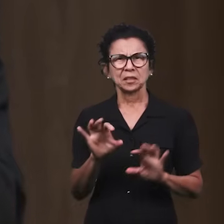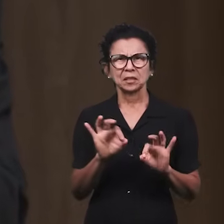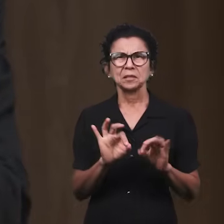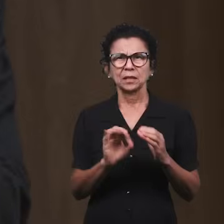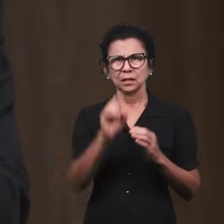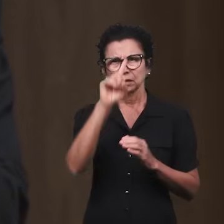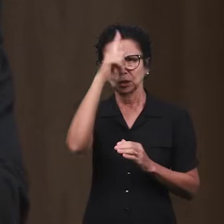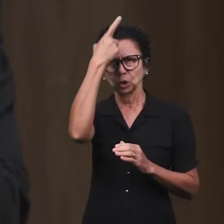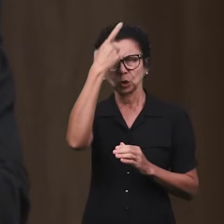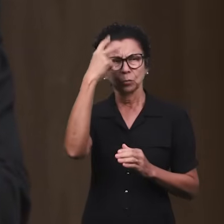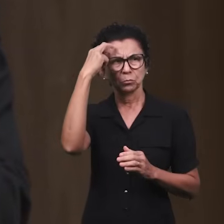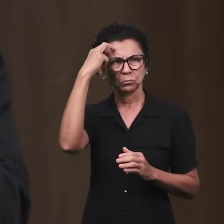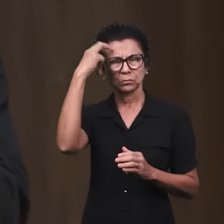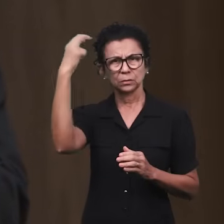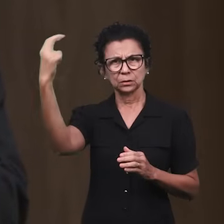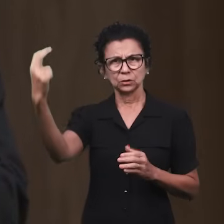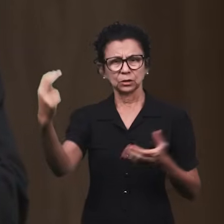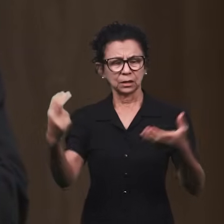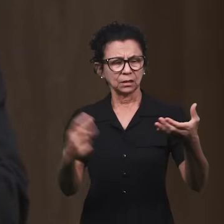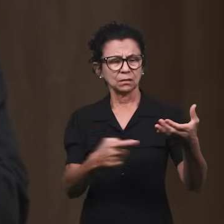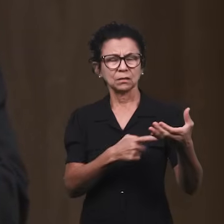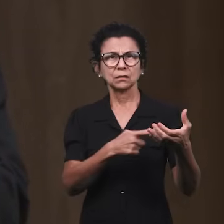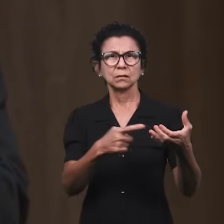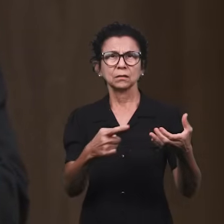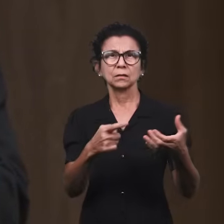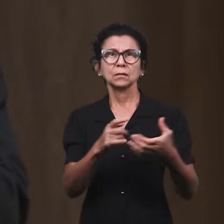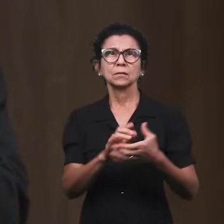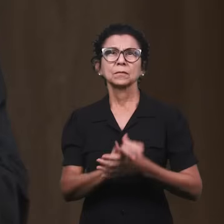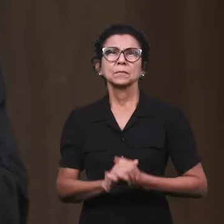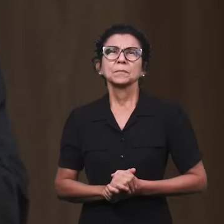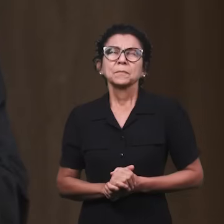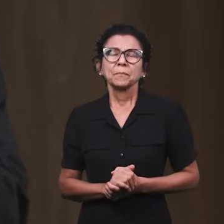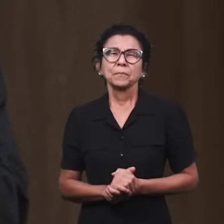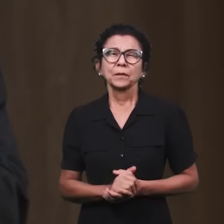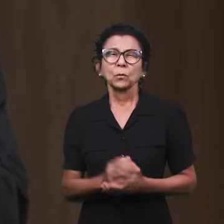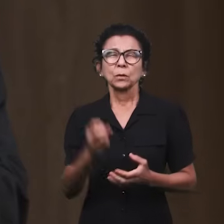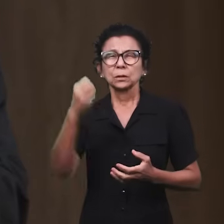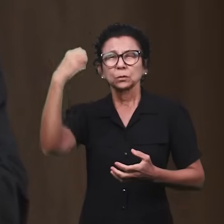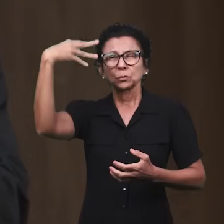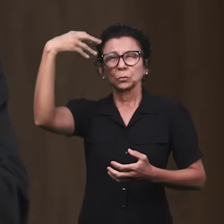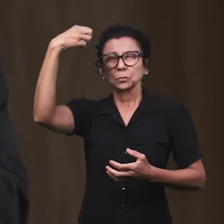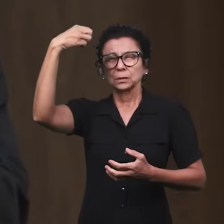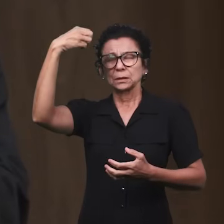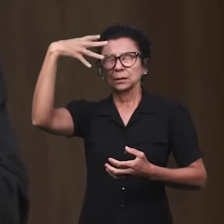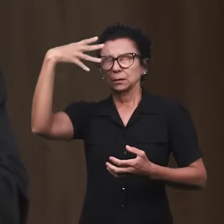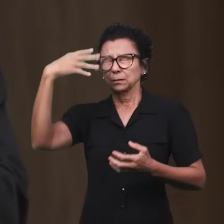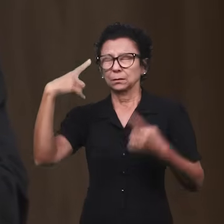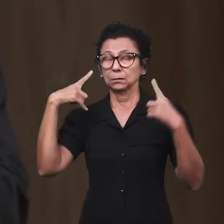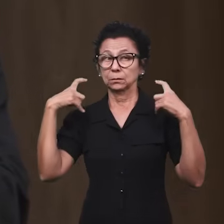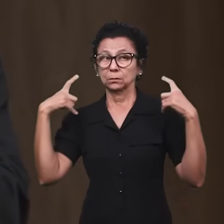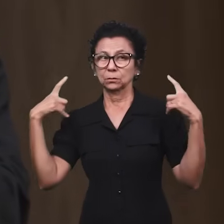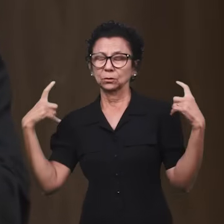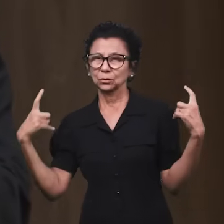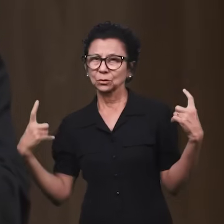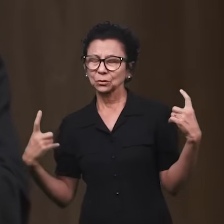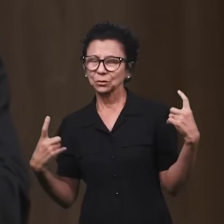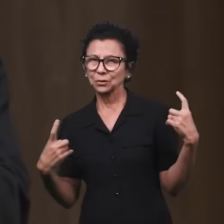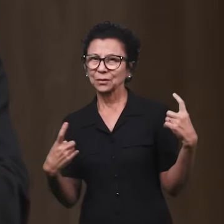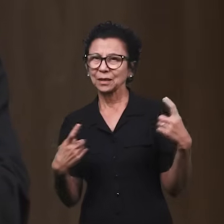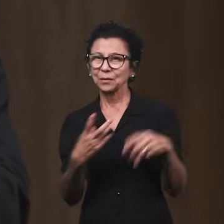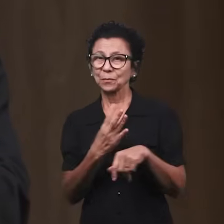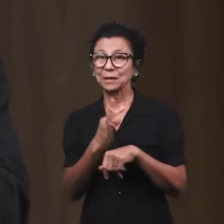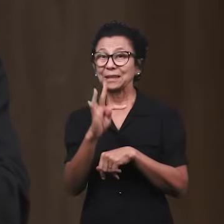inteligência nisso, que ele produz aqui um certo tipo de luzes, de sons, tem toda uma